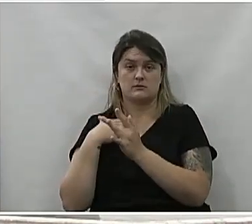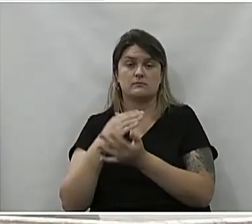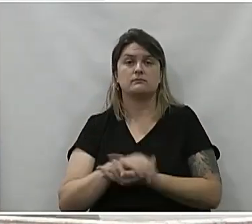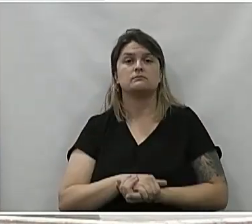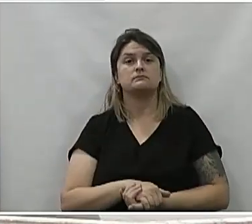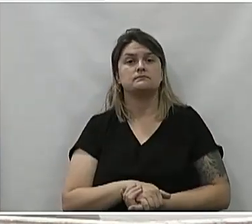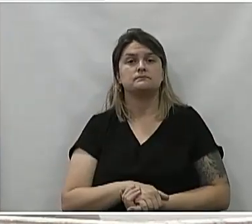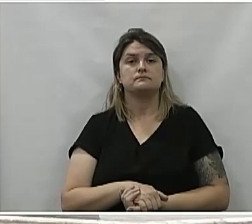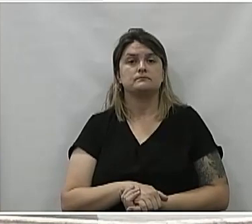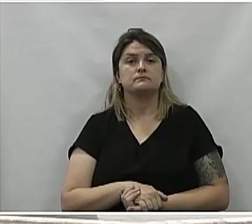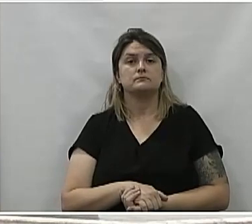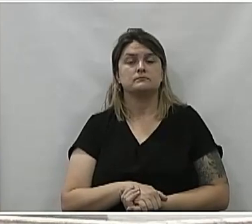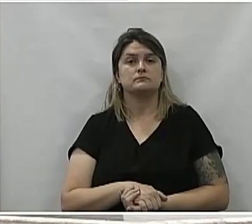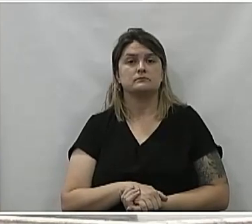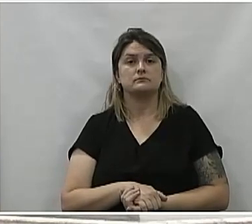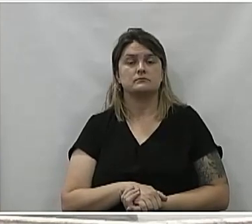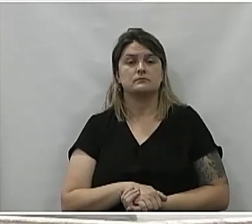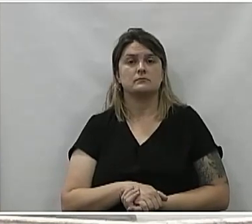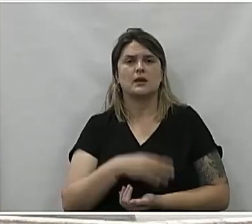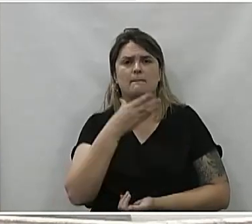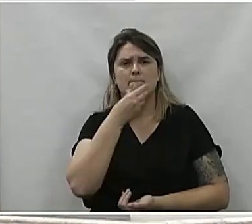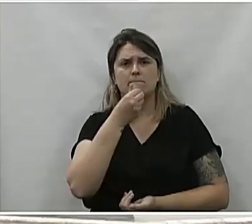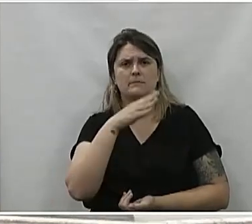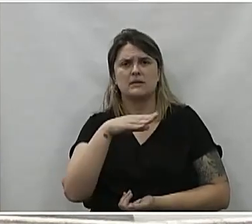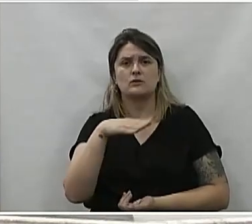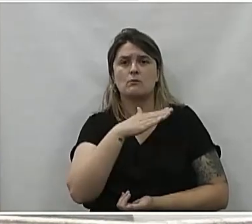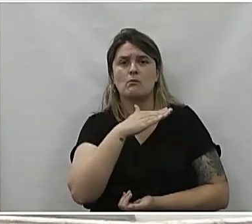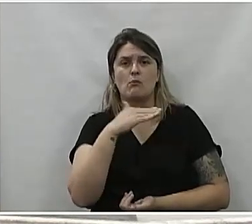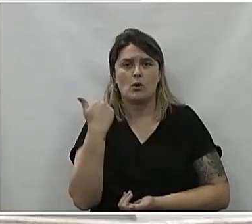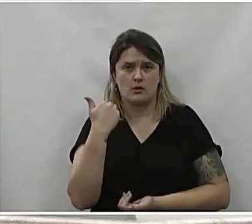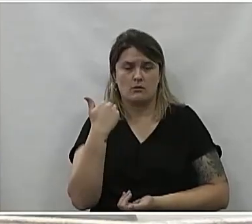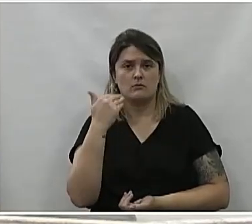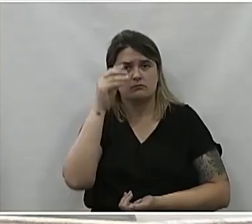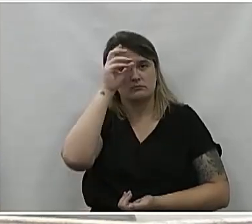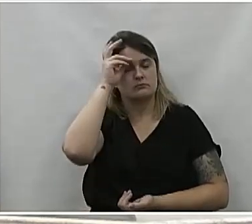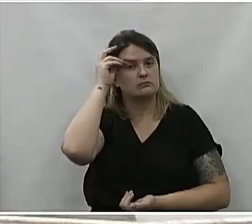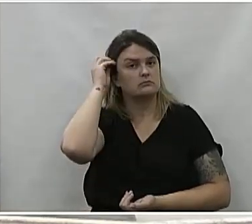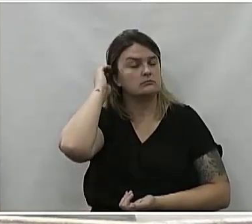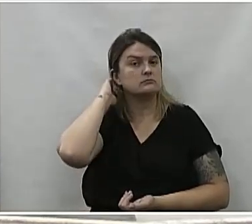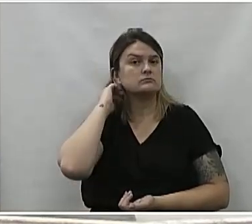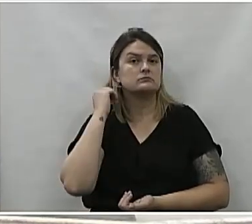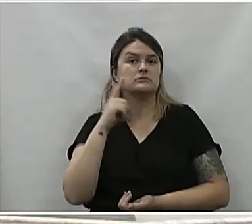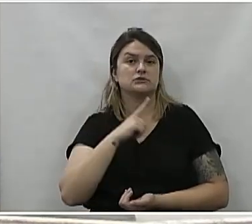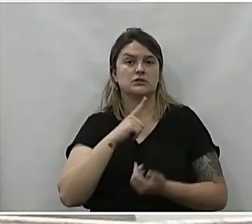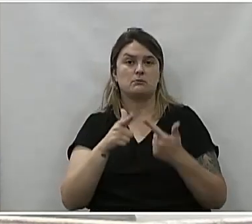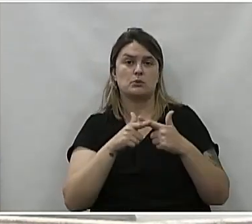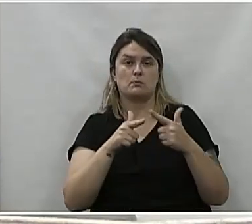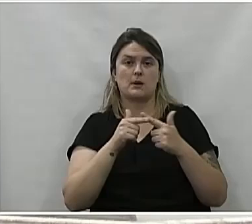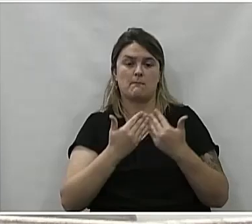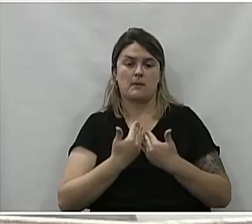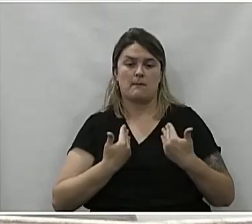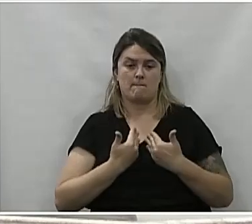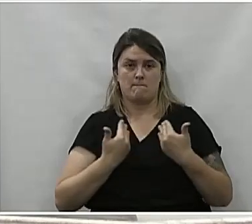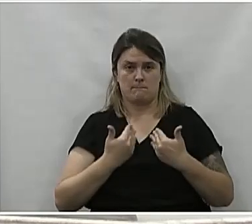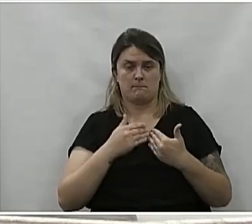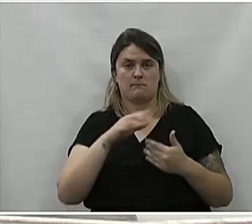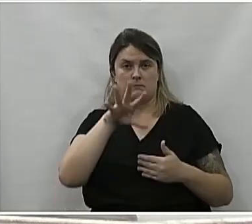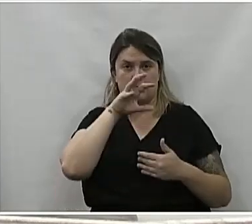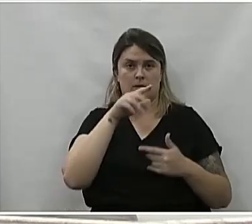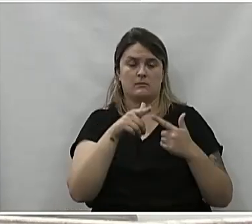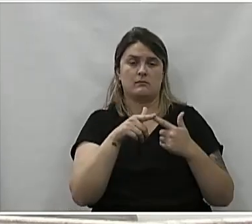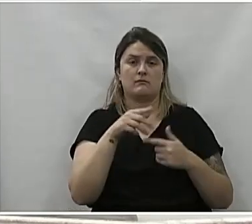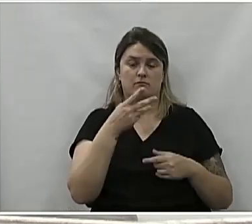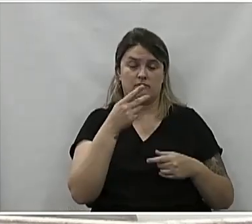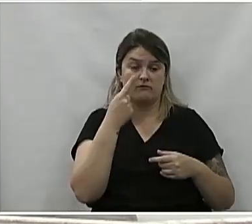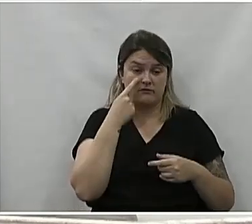citado Também Que ele estava Acabou falecendo Infelizmente Com pontada Pneumonia Então o doutor Falou Anderson